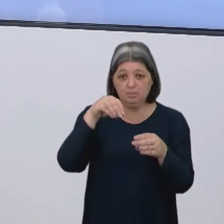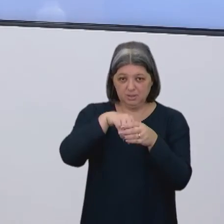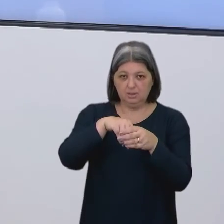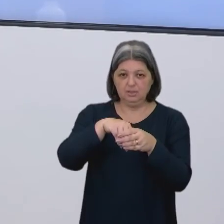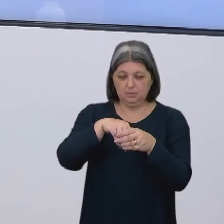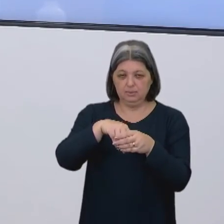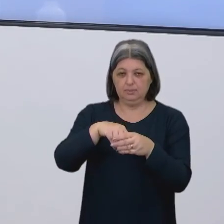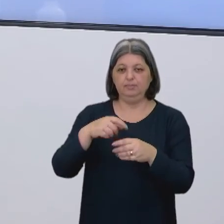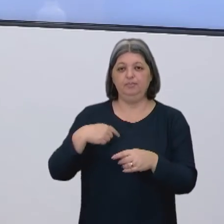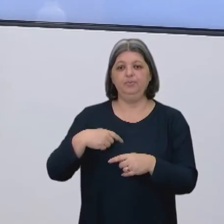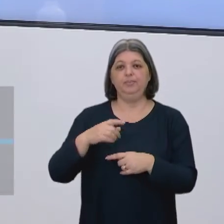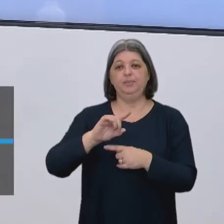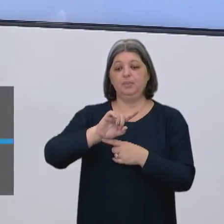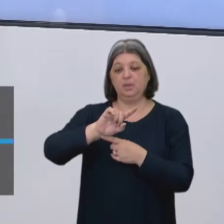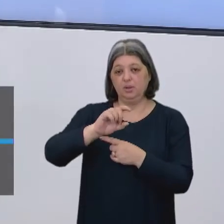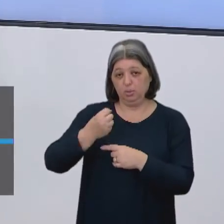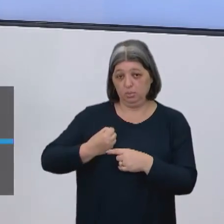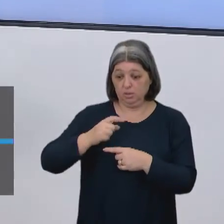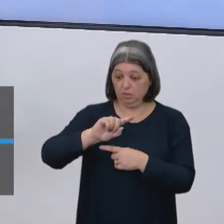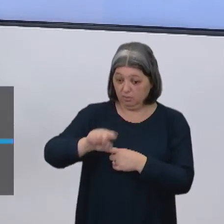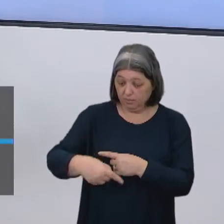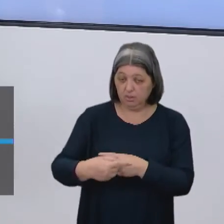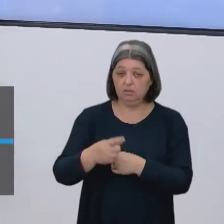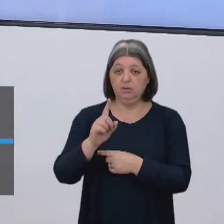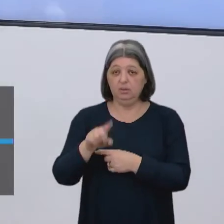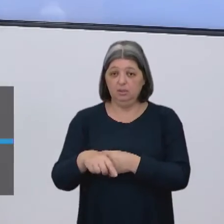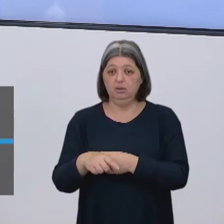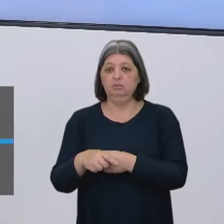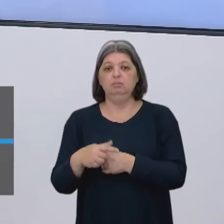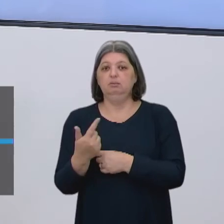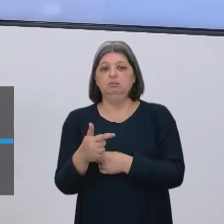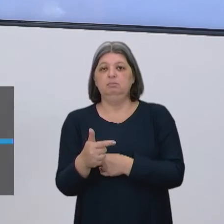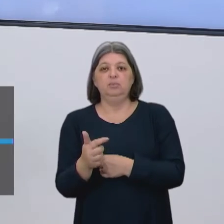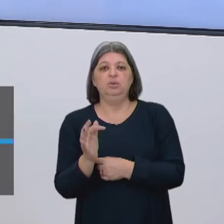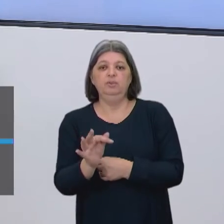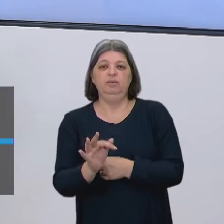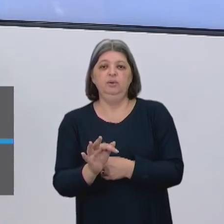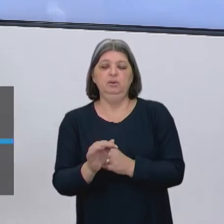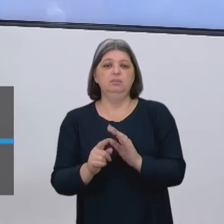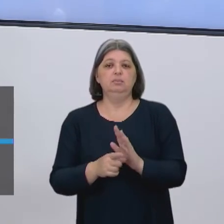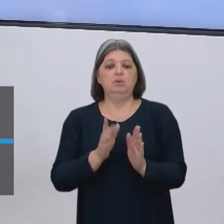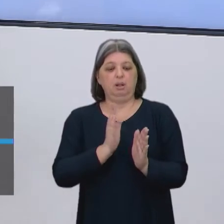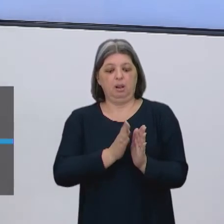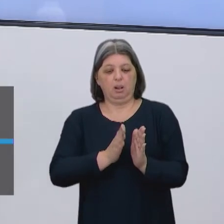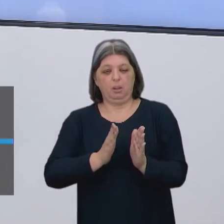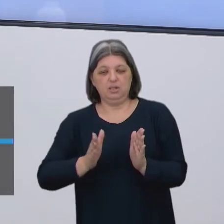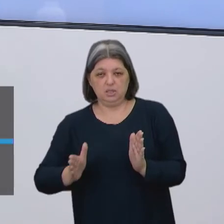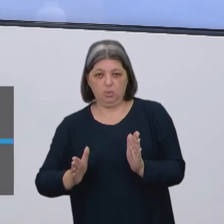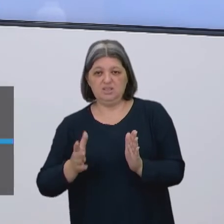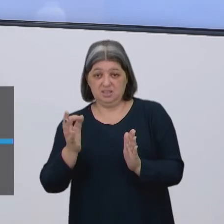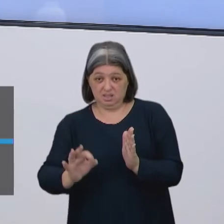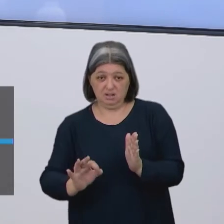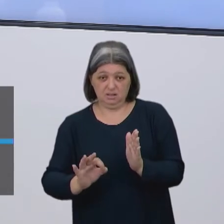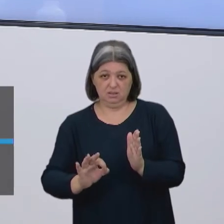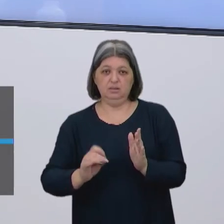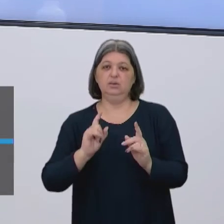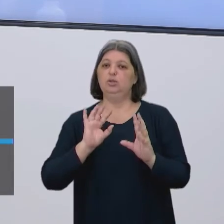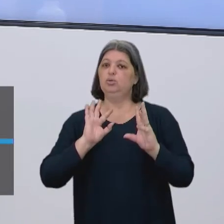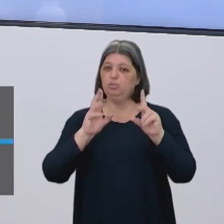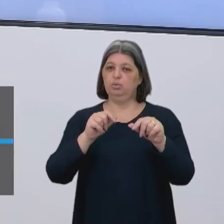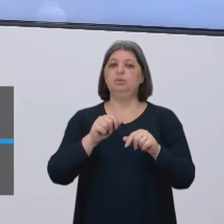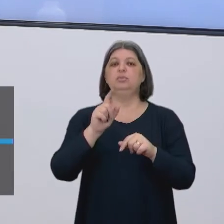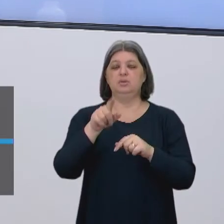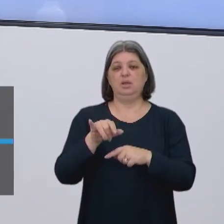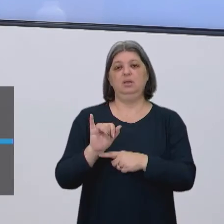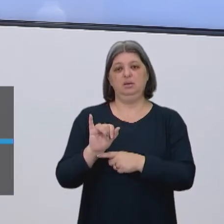Isso é um número com vírgula, que não tem fim, então ele é infinito, e ele é não periódico, não repete. Todos esses são os irracionais.